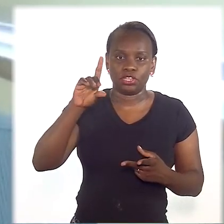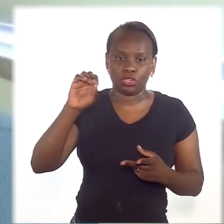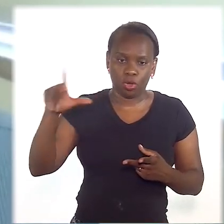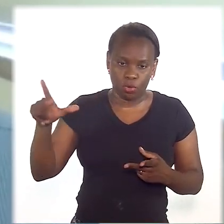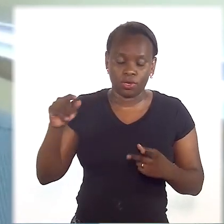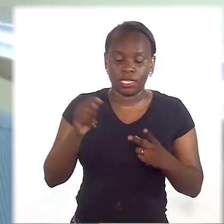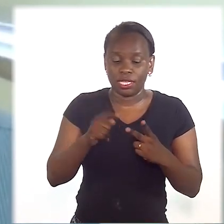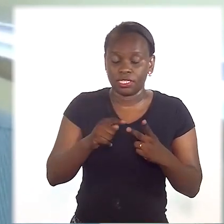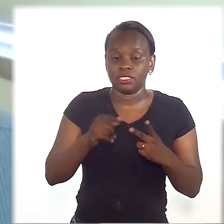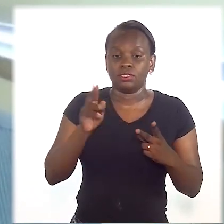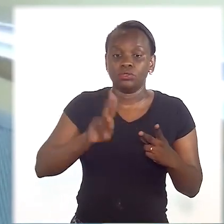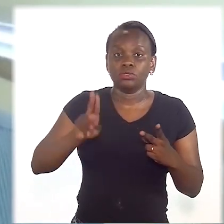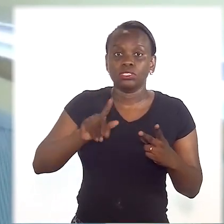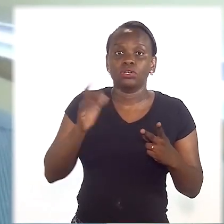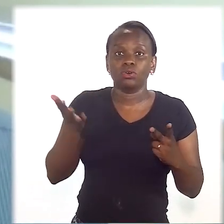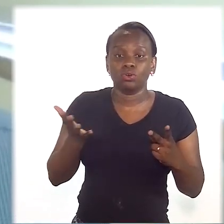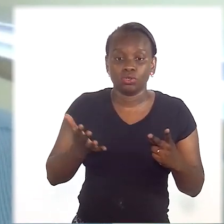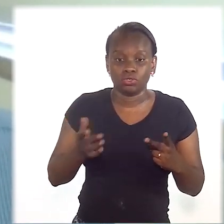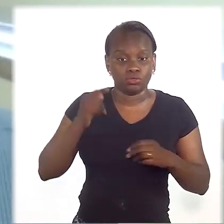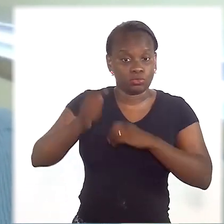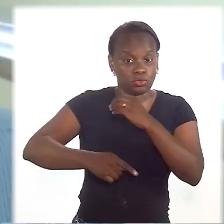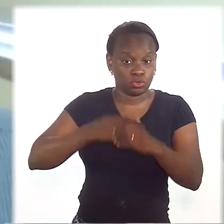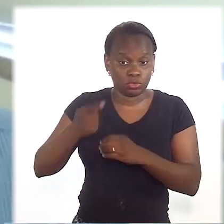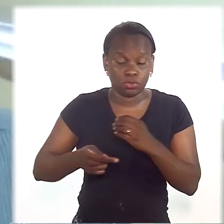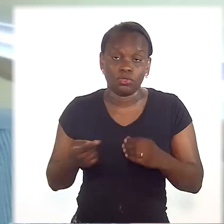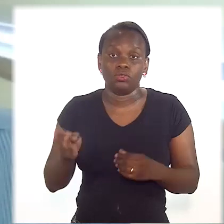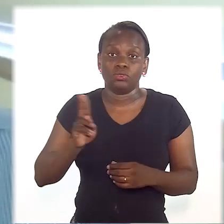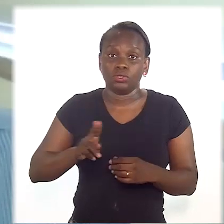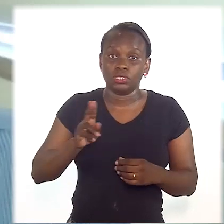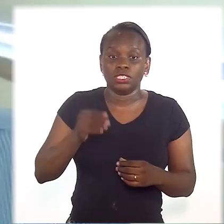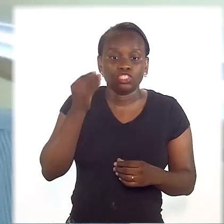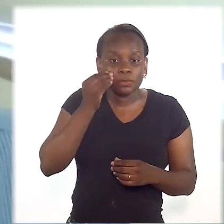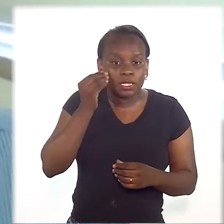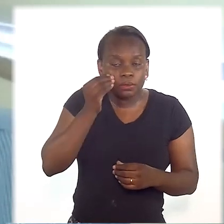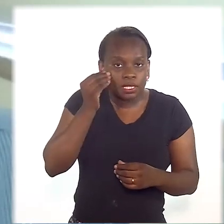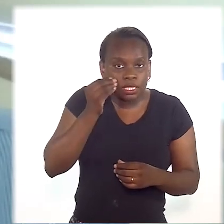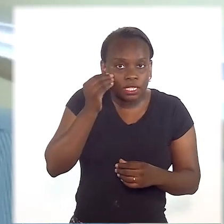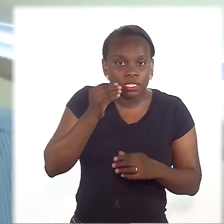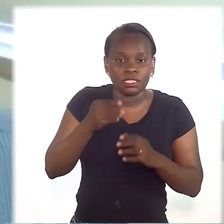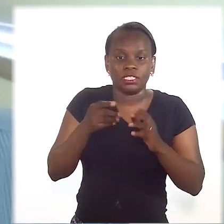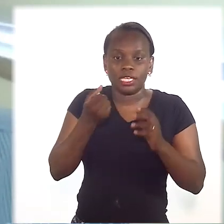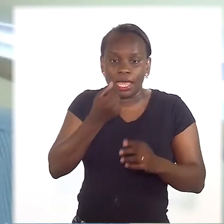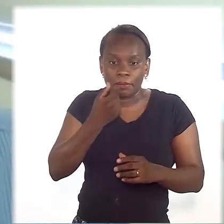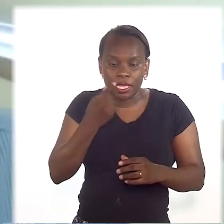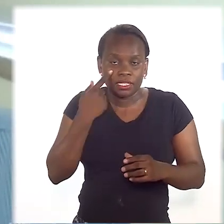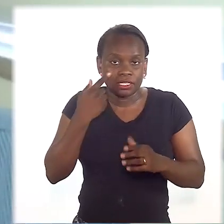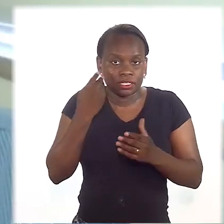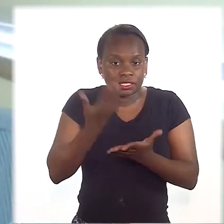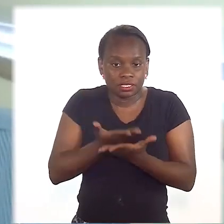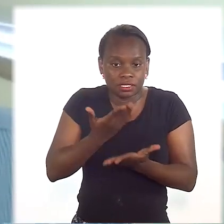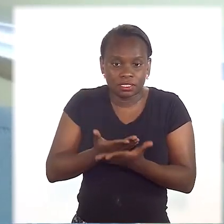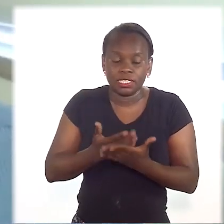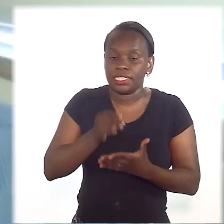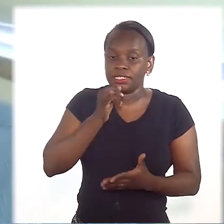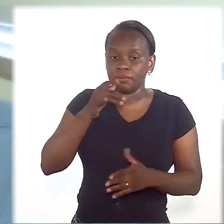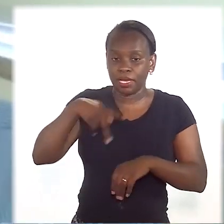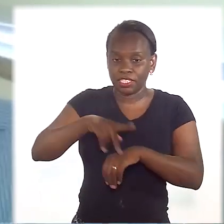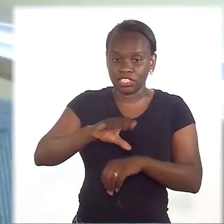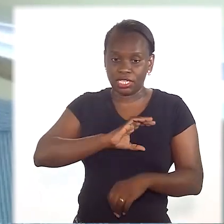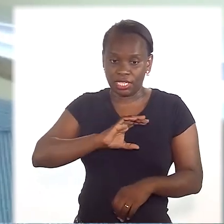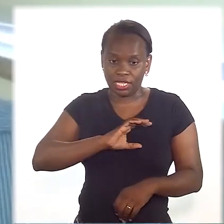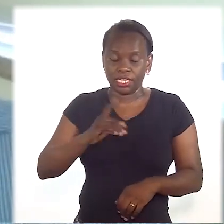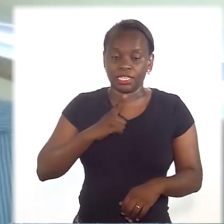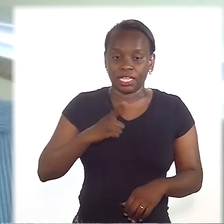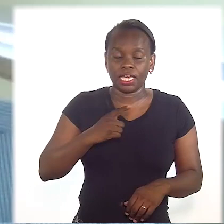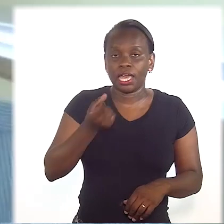canabidiol, que ele é usado hoje no mundo todo como experimentos e até como medicações. Por exemplo, no Canadá nós